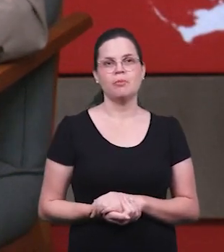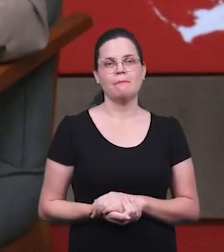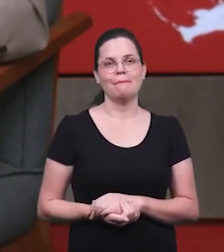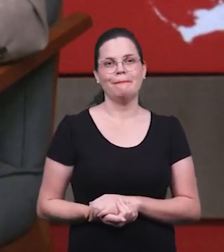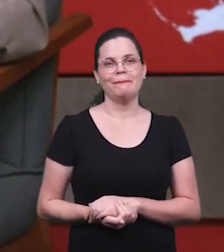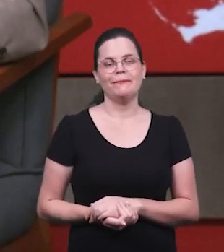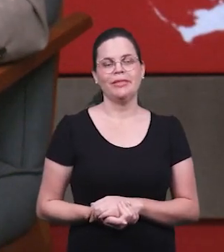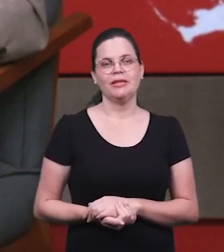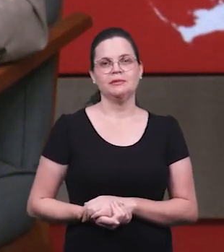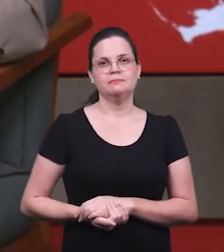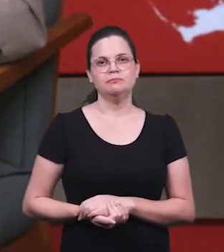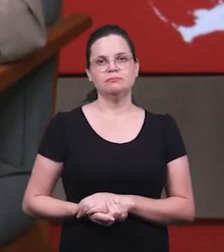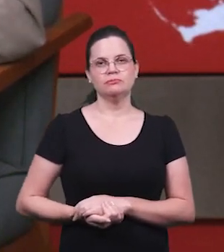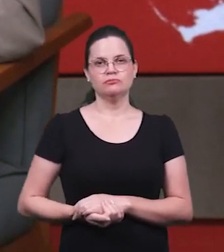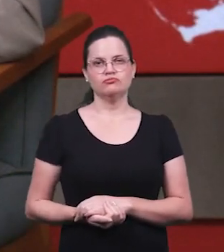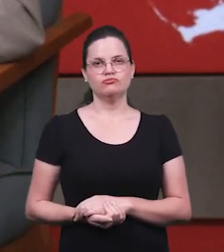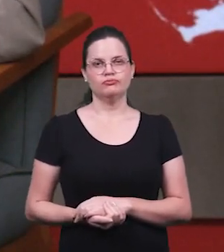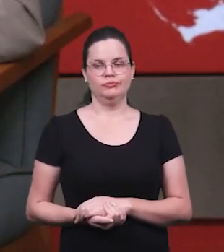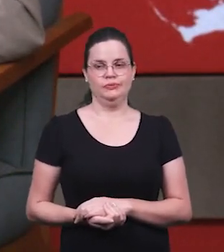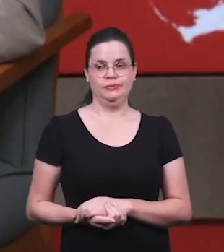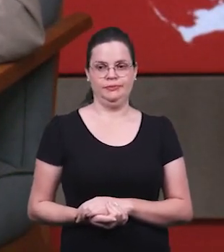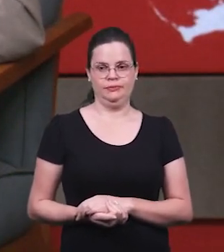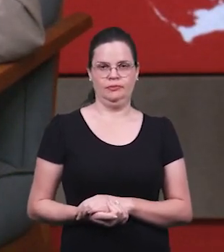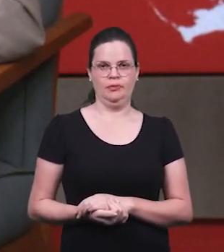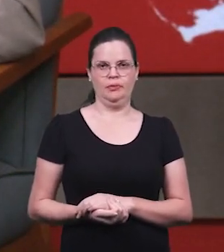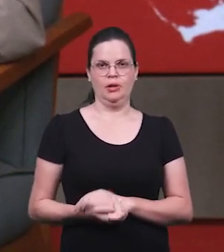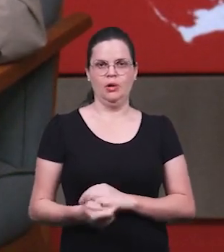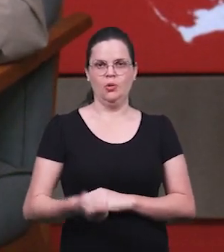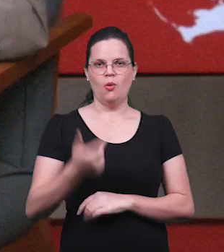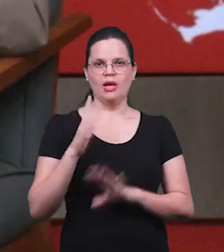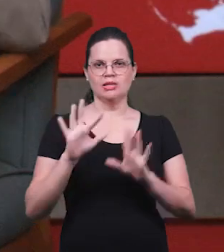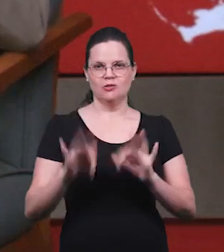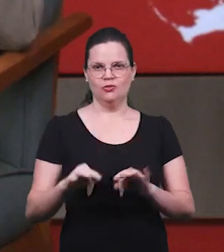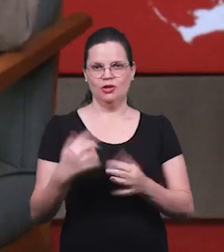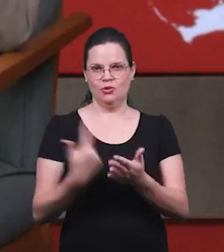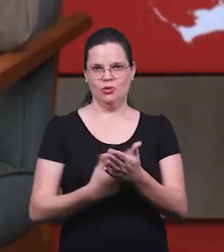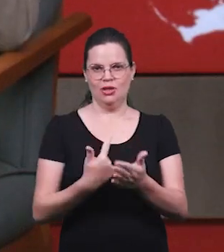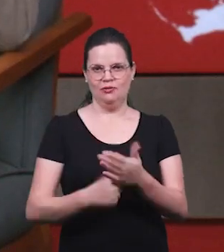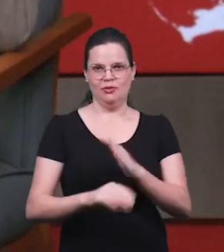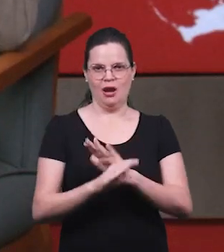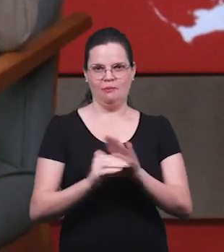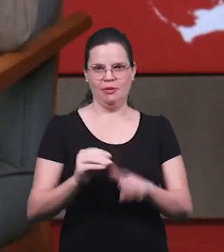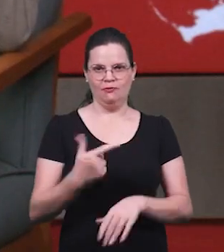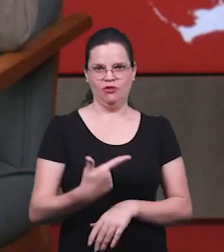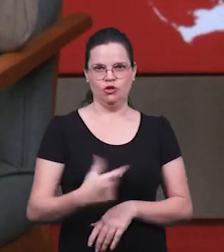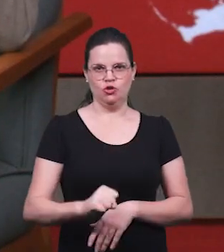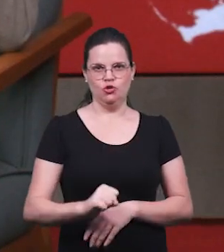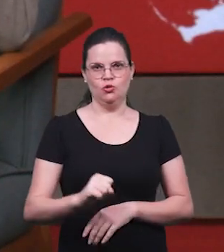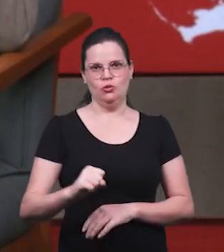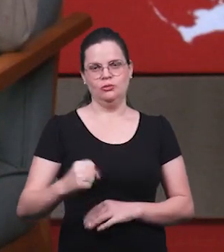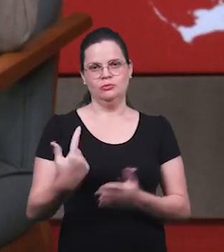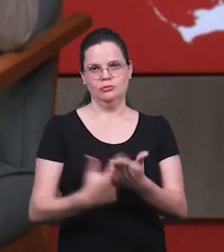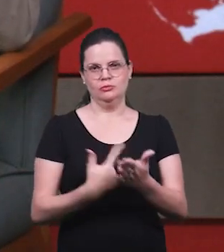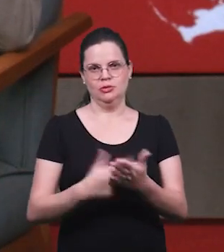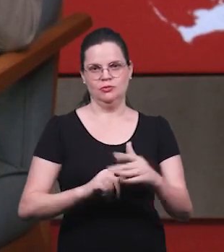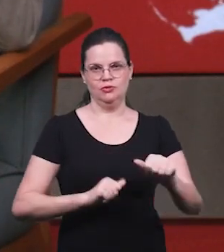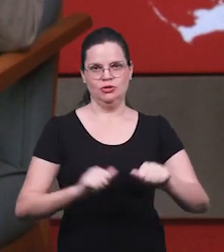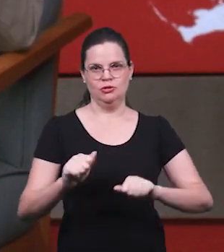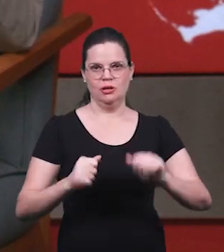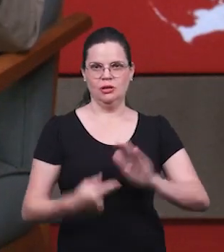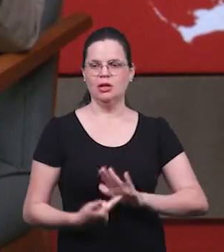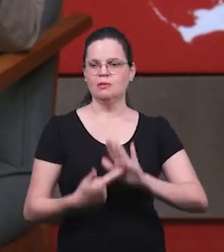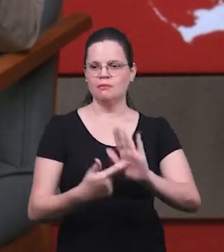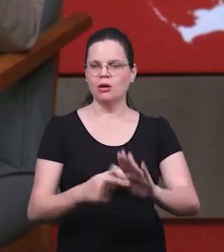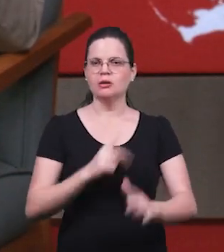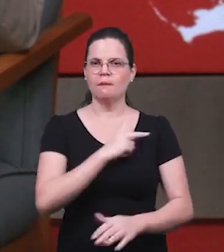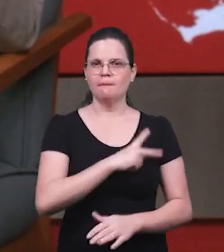já, nos descritos no final do livro de Atos, ele já começa a sentir o